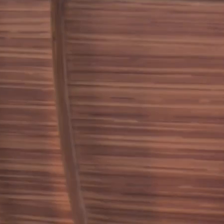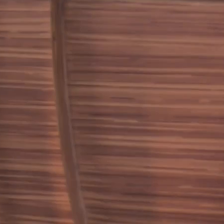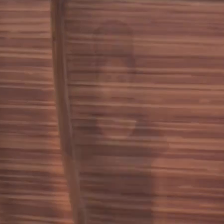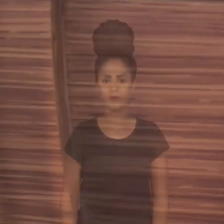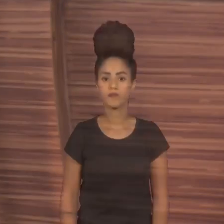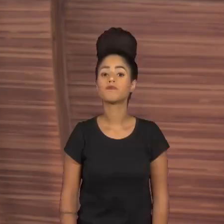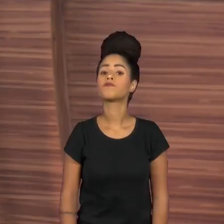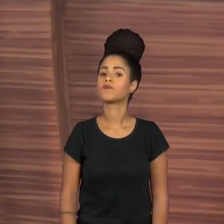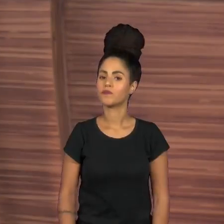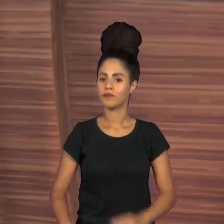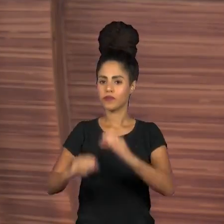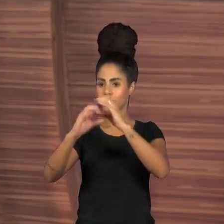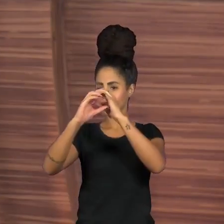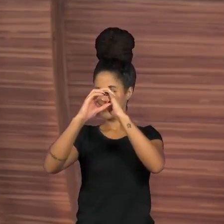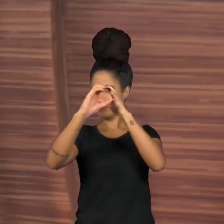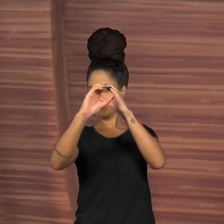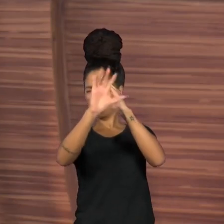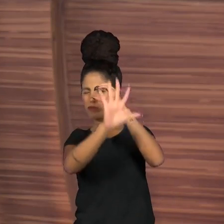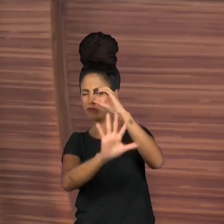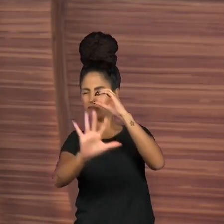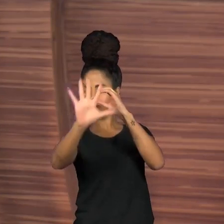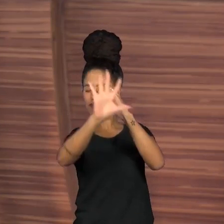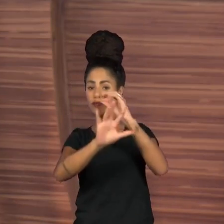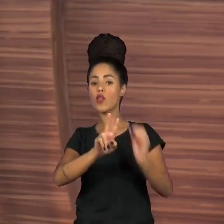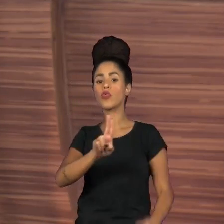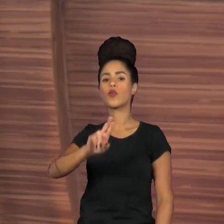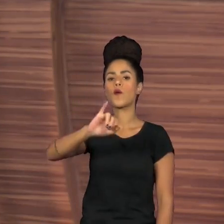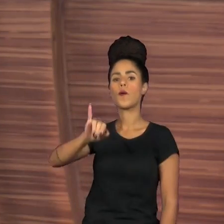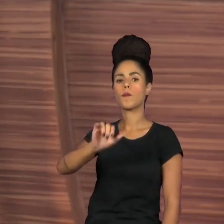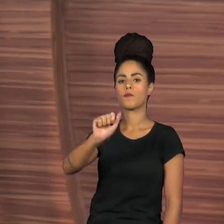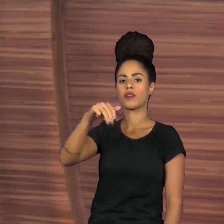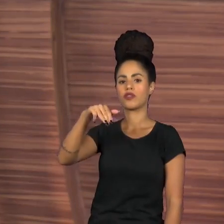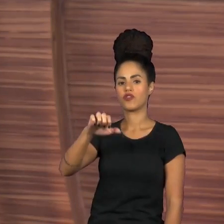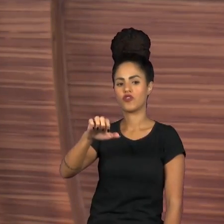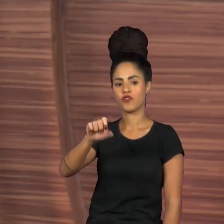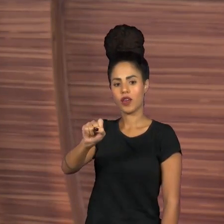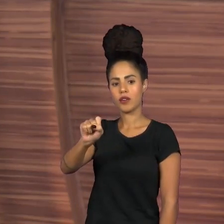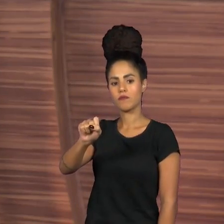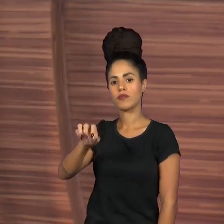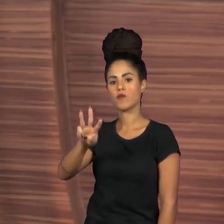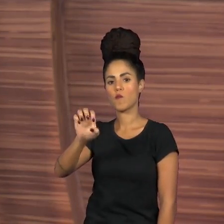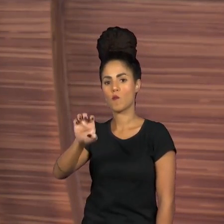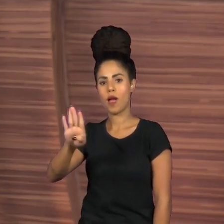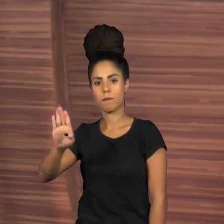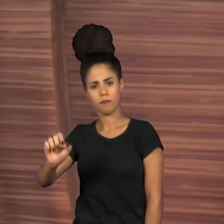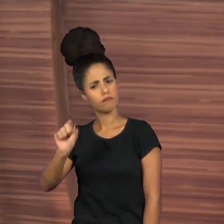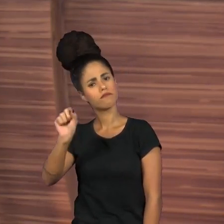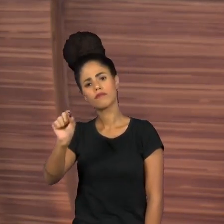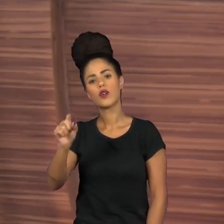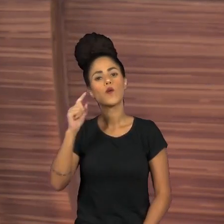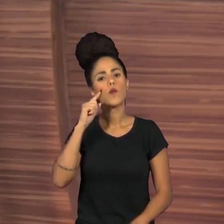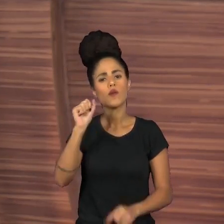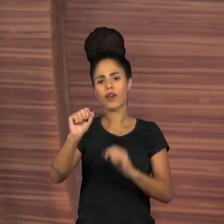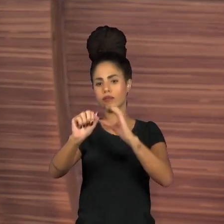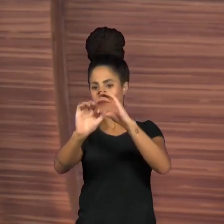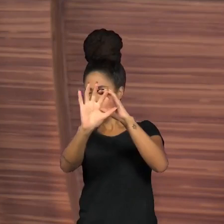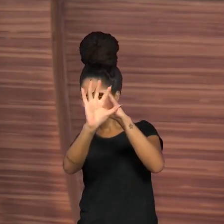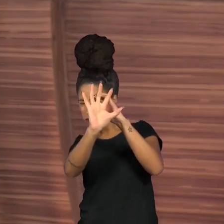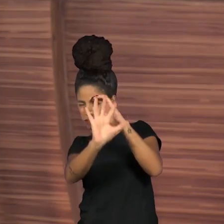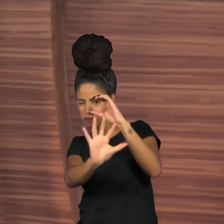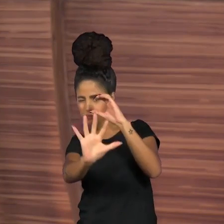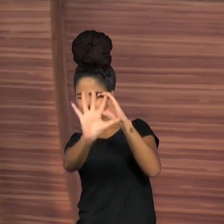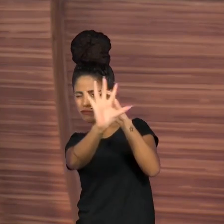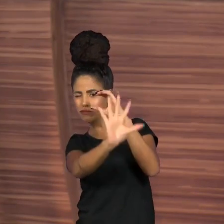O telescópio espacial James Webb revolucionou o conhecimento do universo distante e profundo. Vem